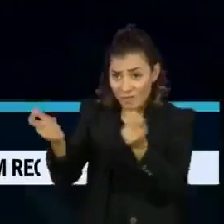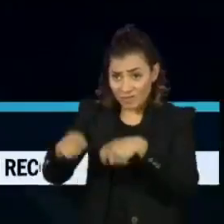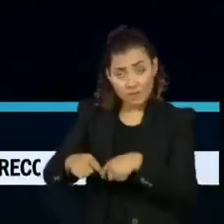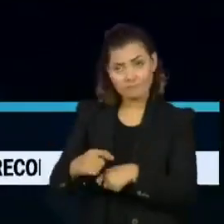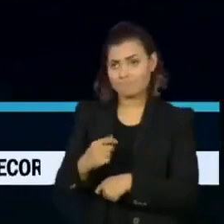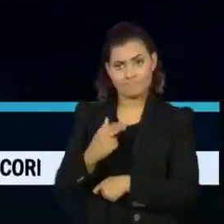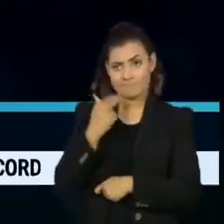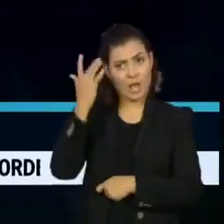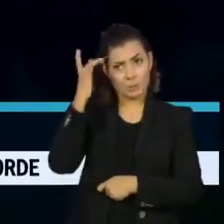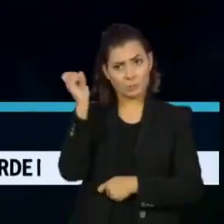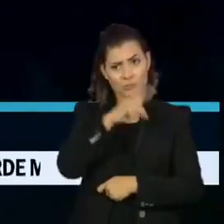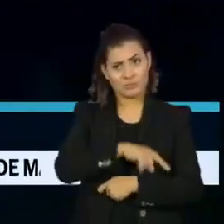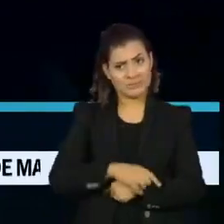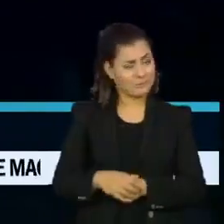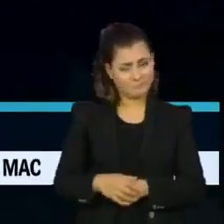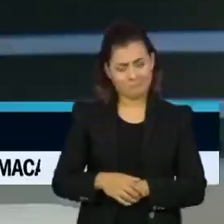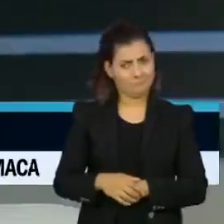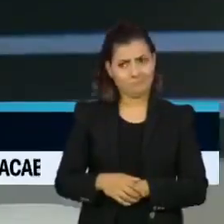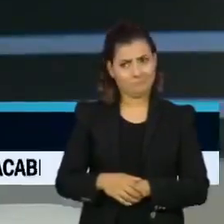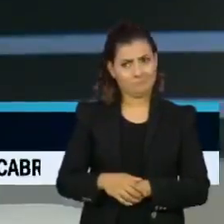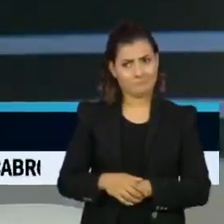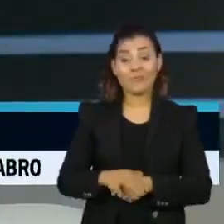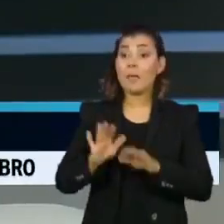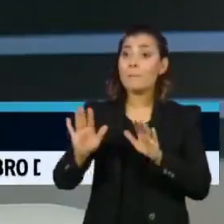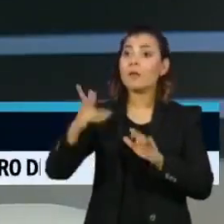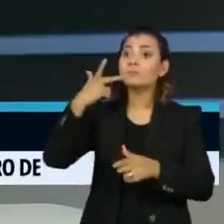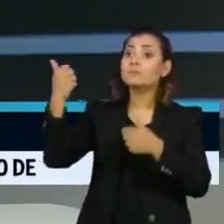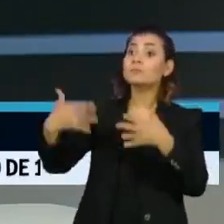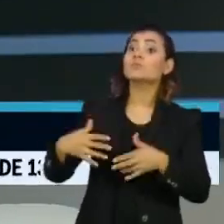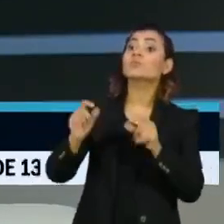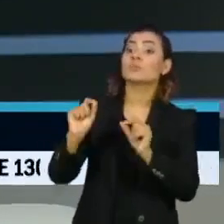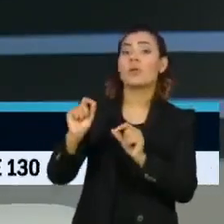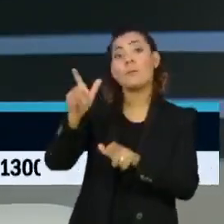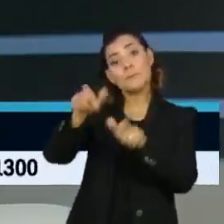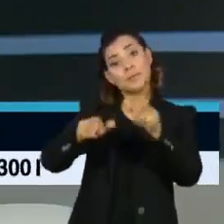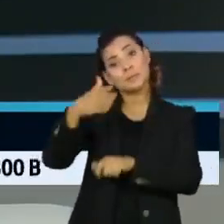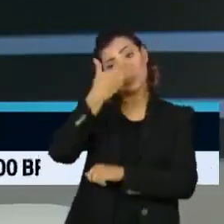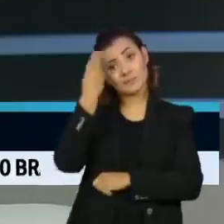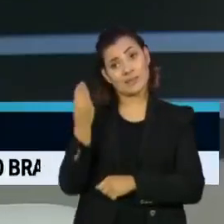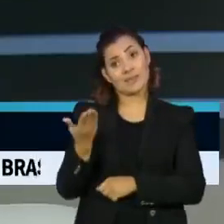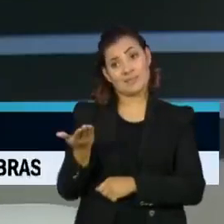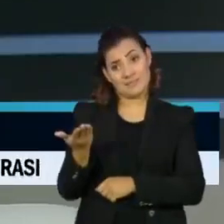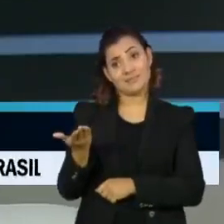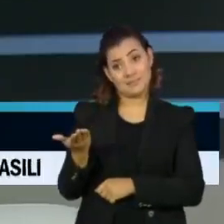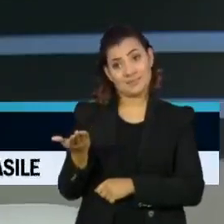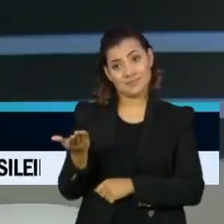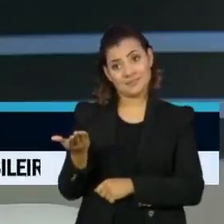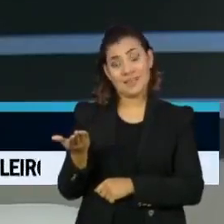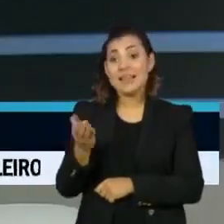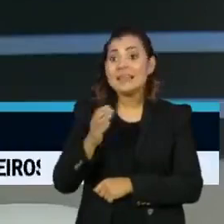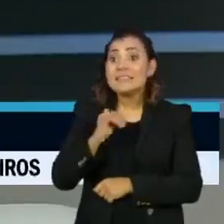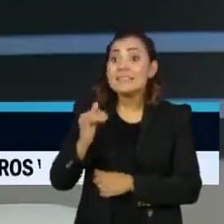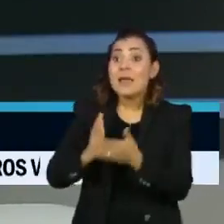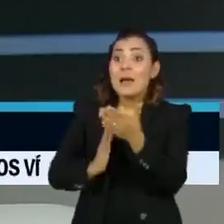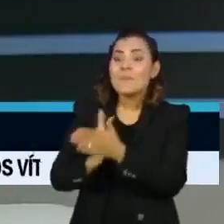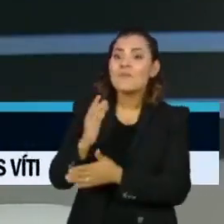momento. Né? Aliás, outra coisa que a gente tem que dizer é o seguinte, as pessoas se esquecem, mas quando se